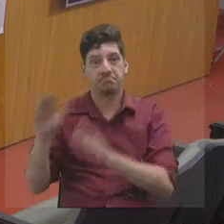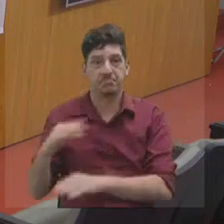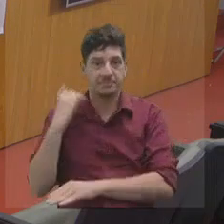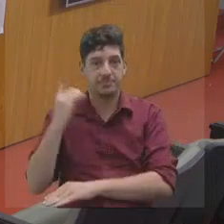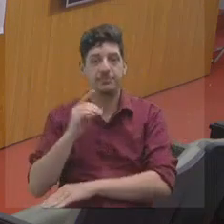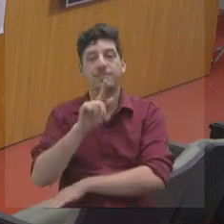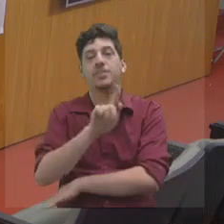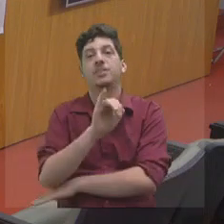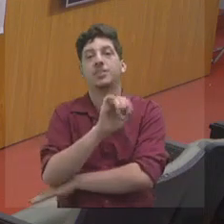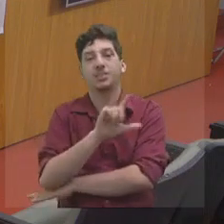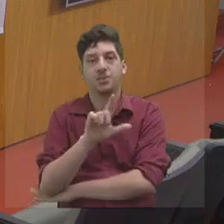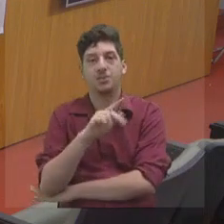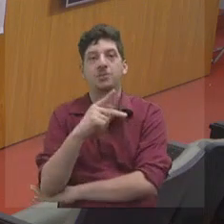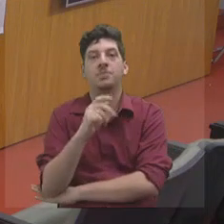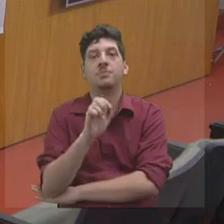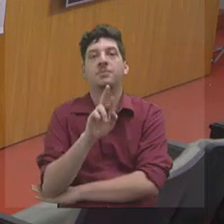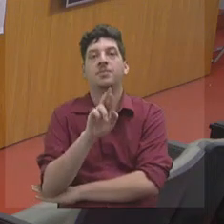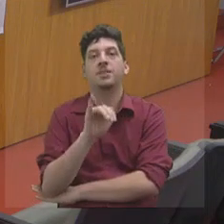Pereira